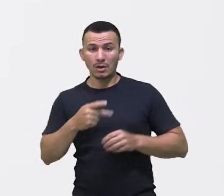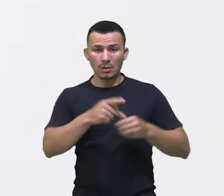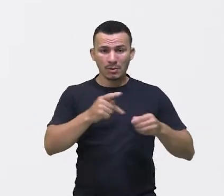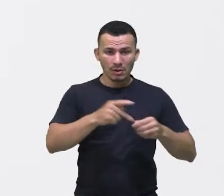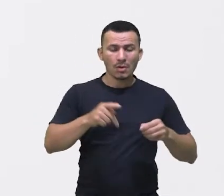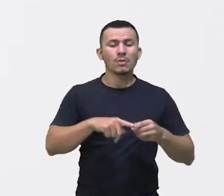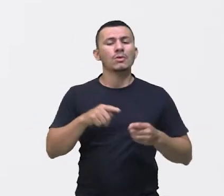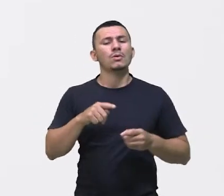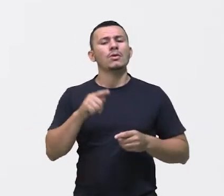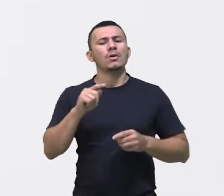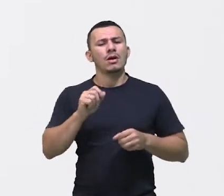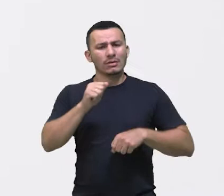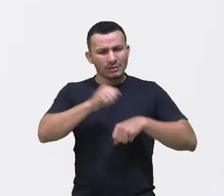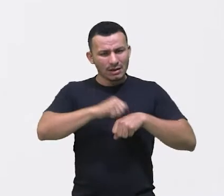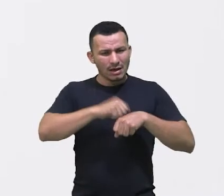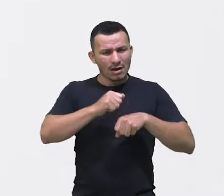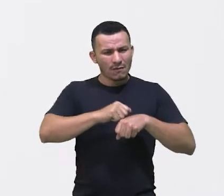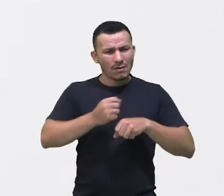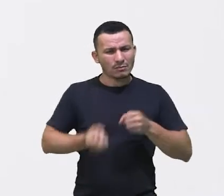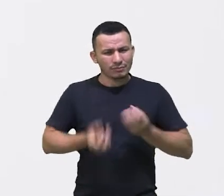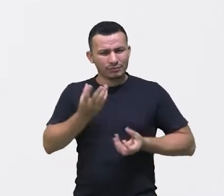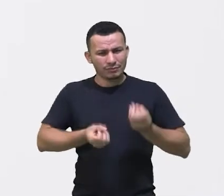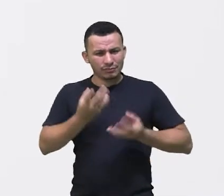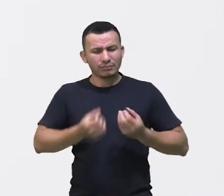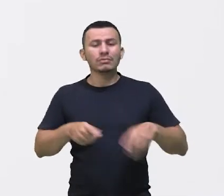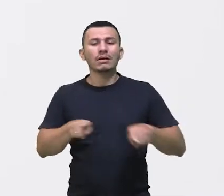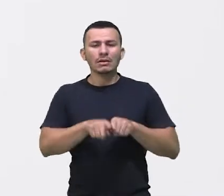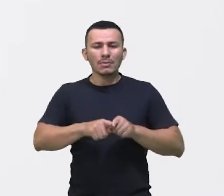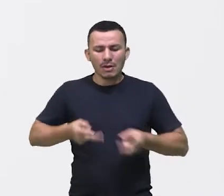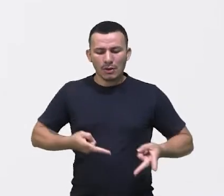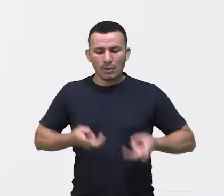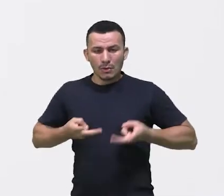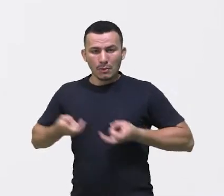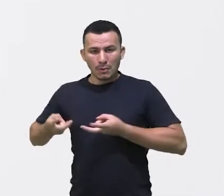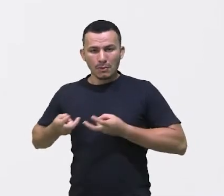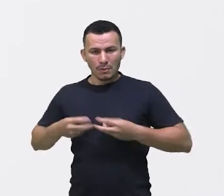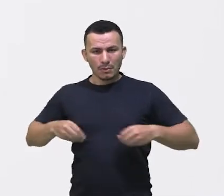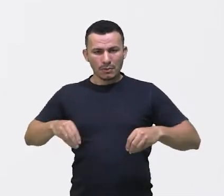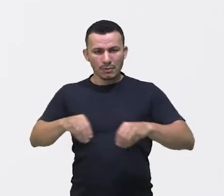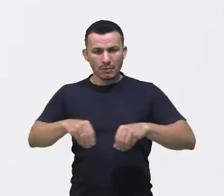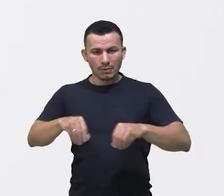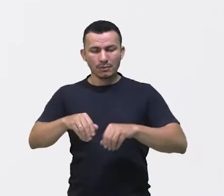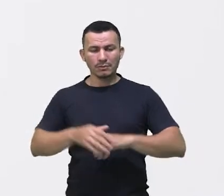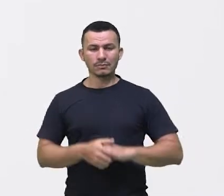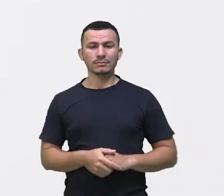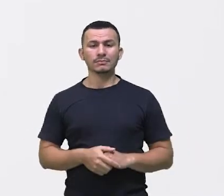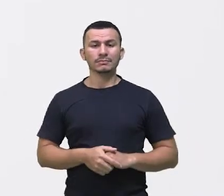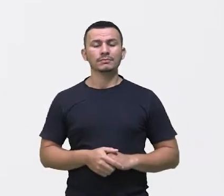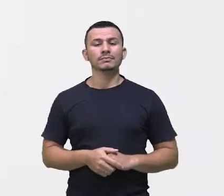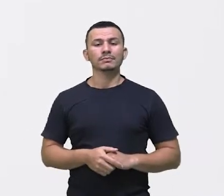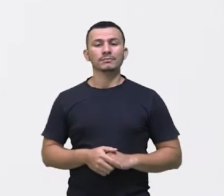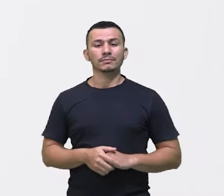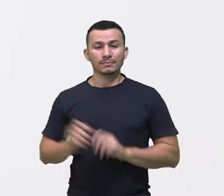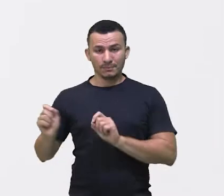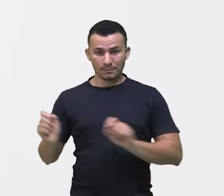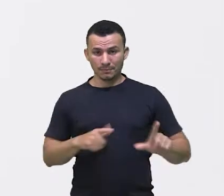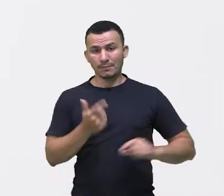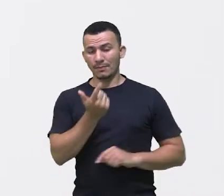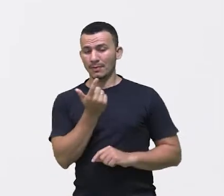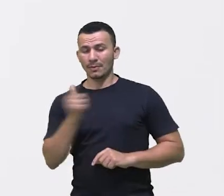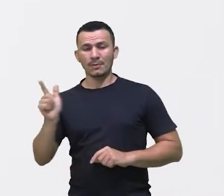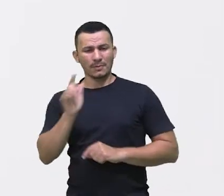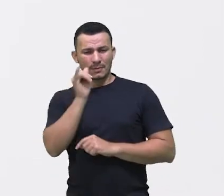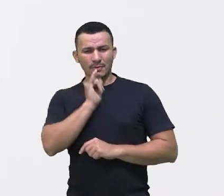carvão mineral, que são também combustíveis fósseis, tá bom? Seguindo, no último exemplo que a gente vai verificar